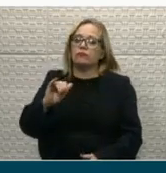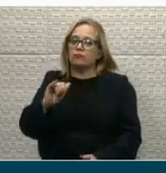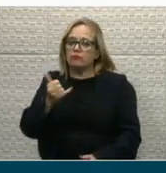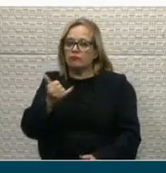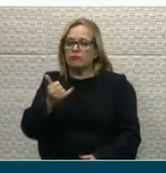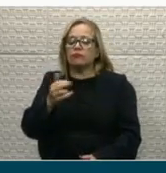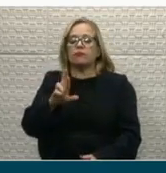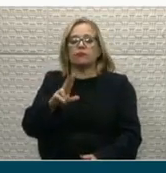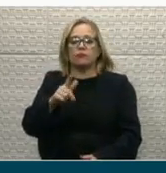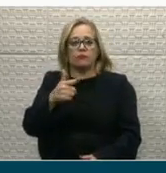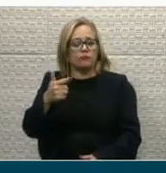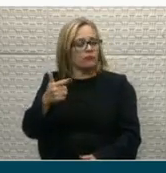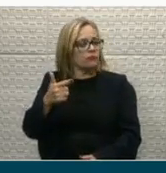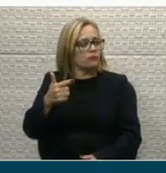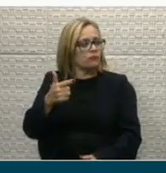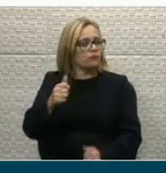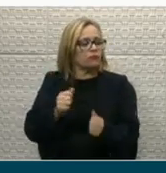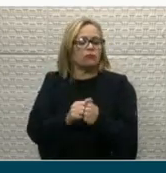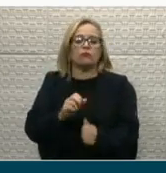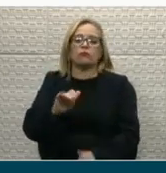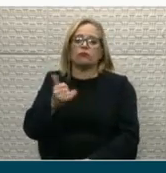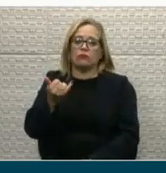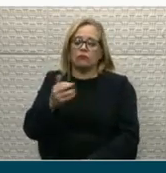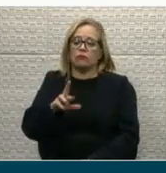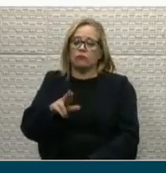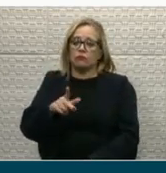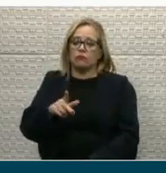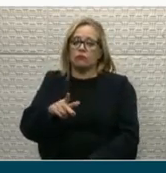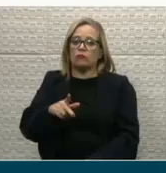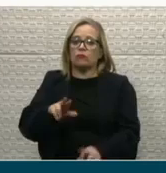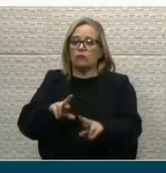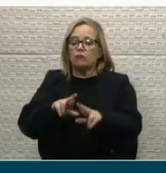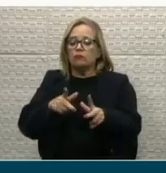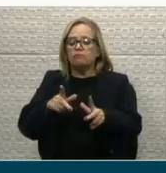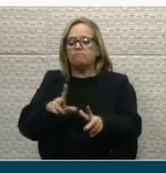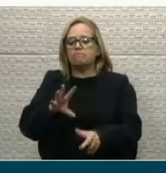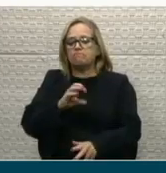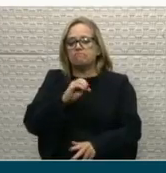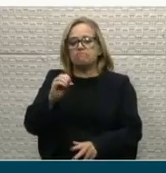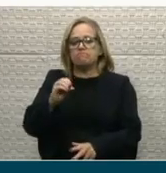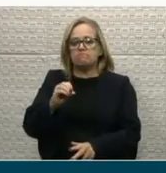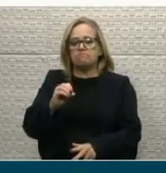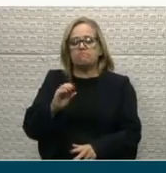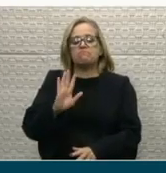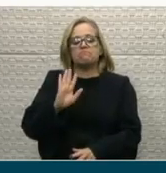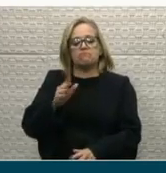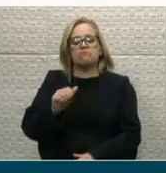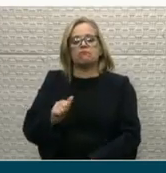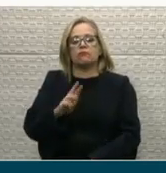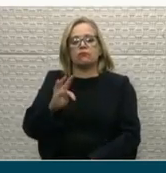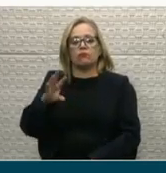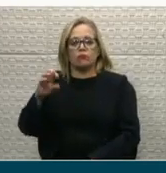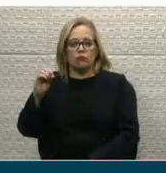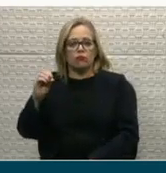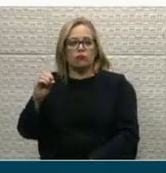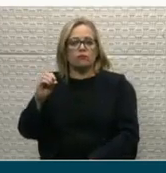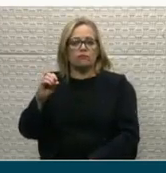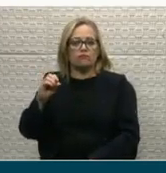em R2, com y diferente de 0, ele vai ser um autovetor da